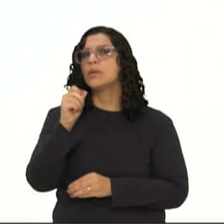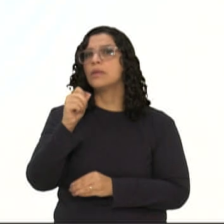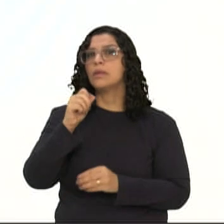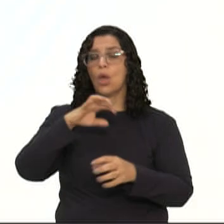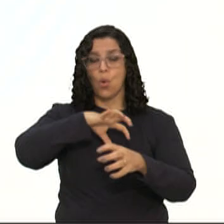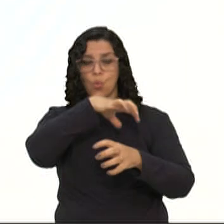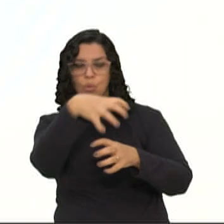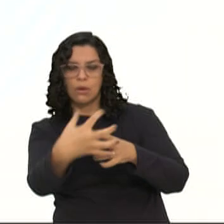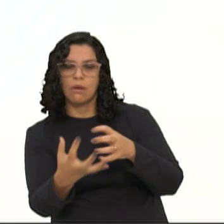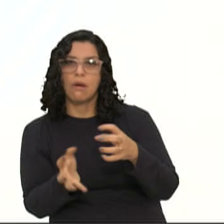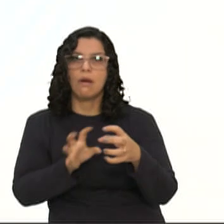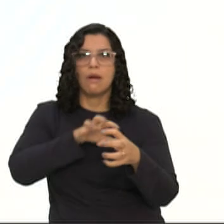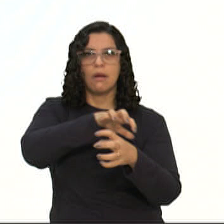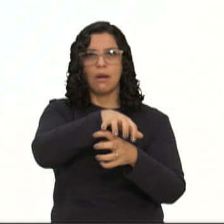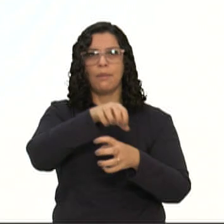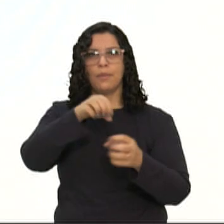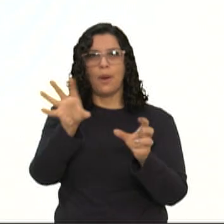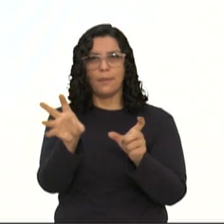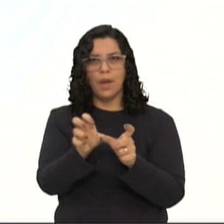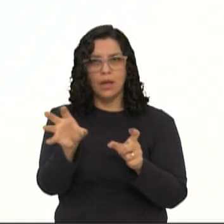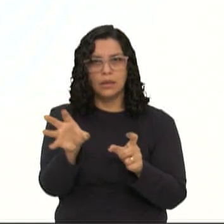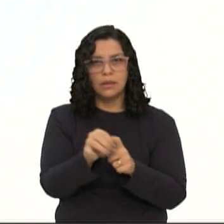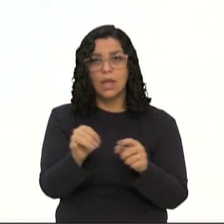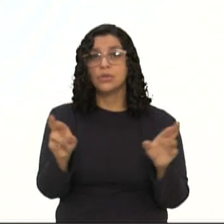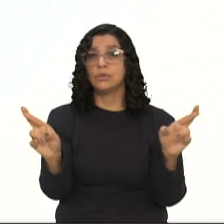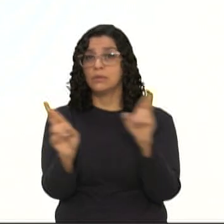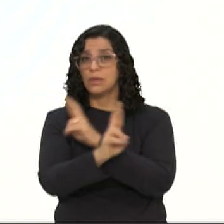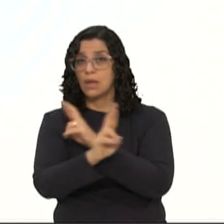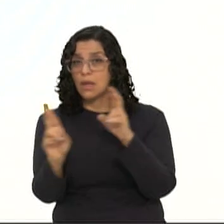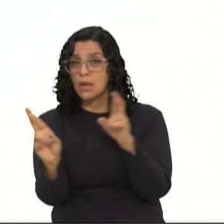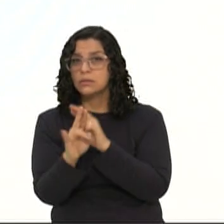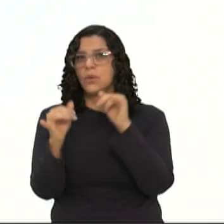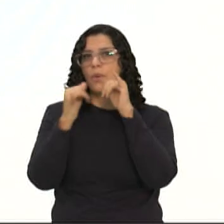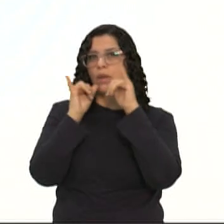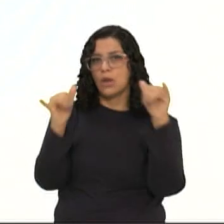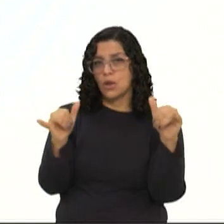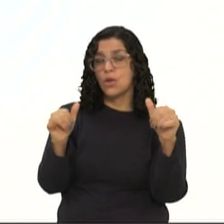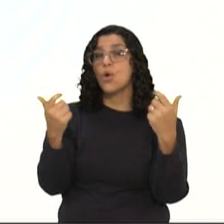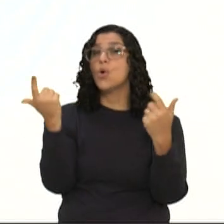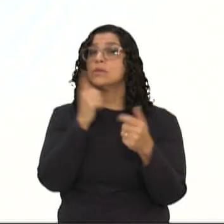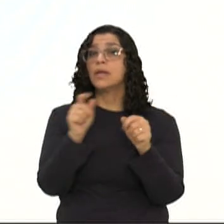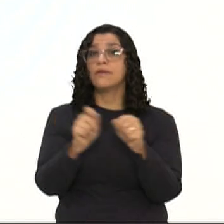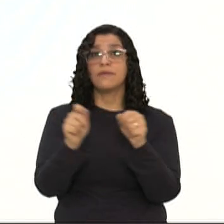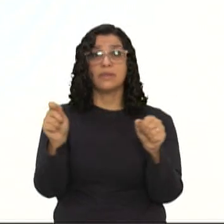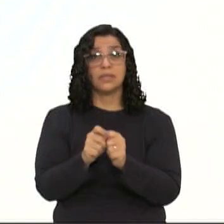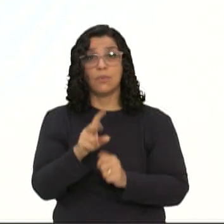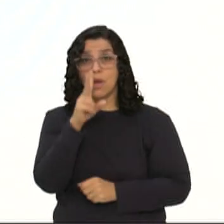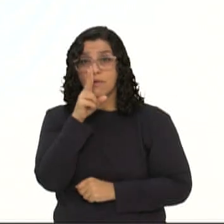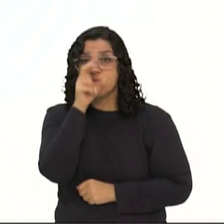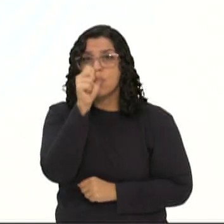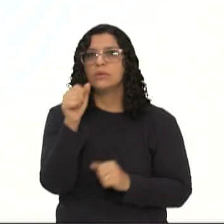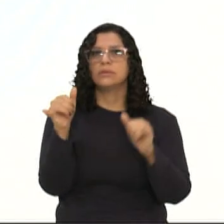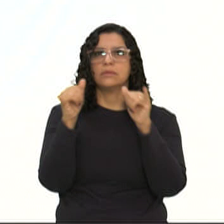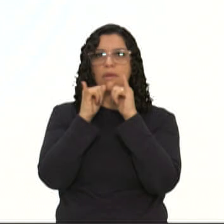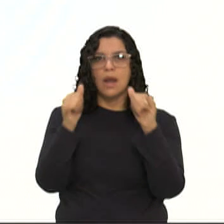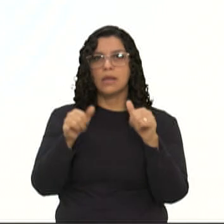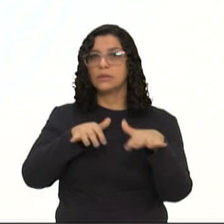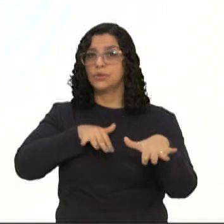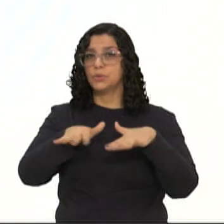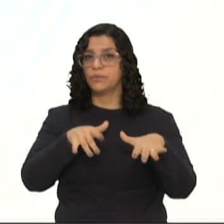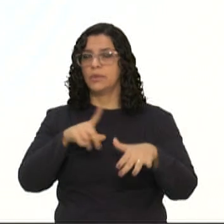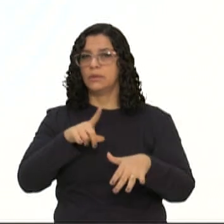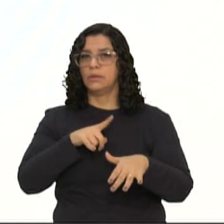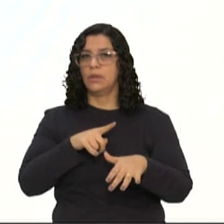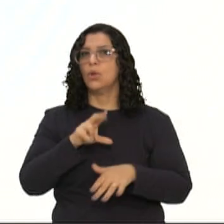magnético interage com o circuito elétrico para produzir uma força eletromotriz, um